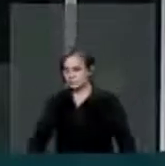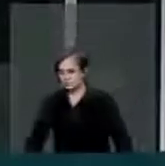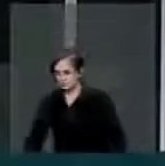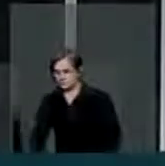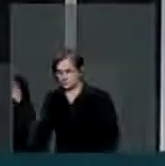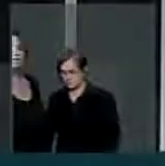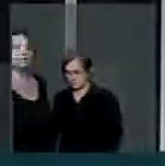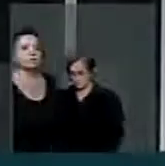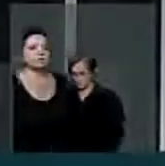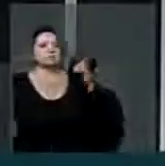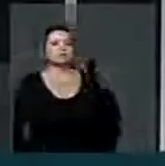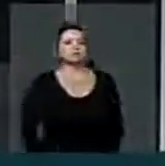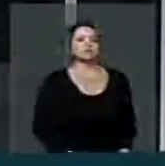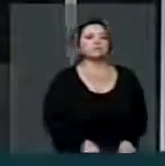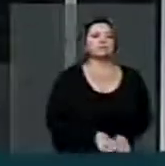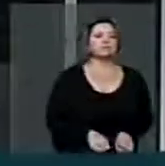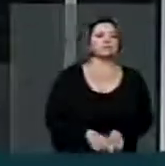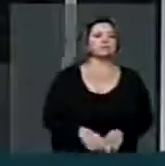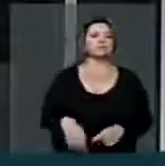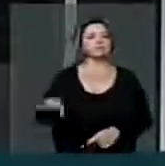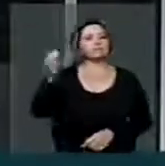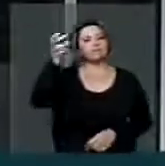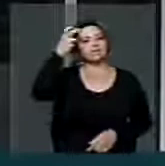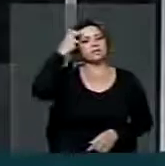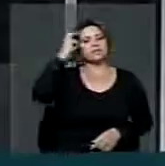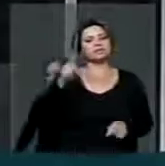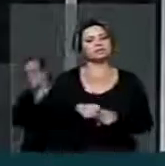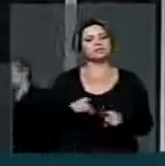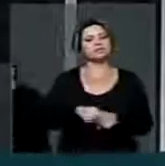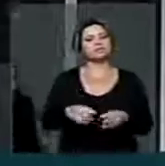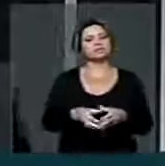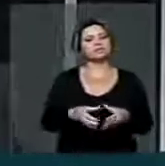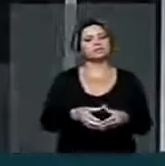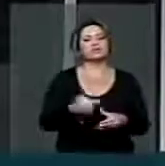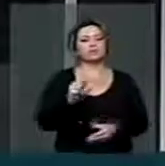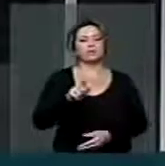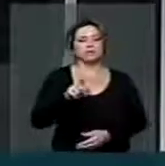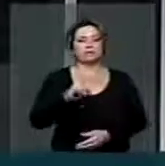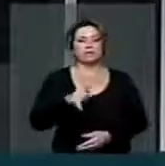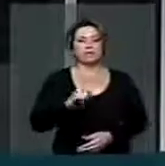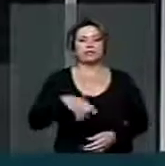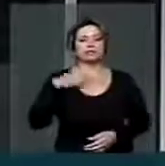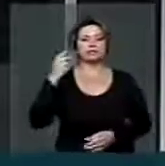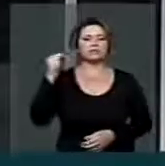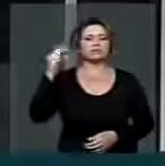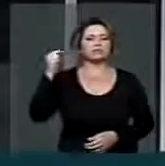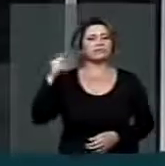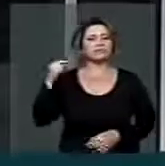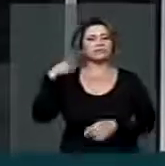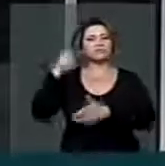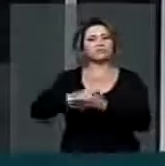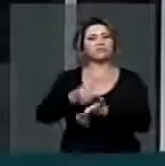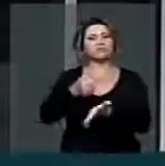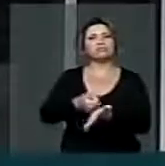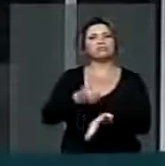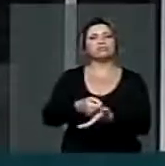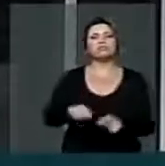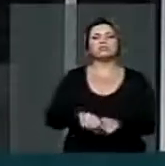herança cultural conservadora de oligarquias que durante muito tempo dominaram os poderes da